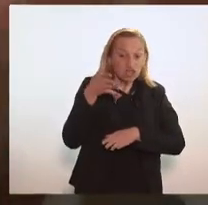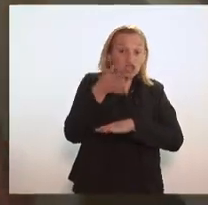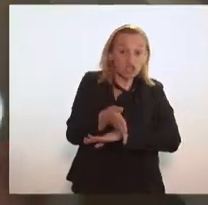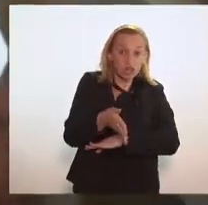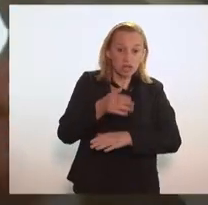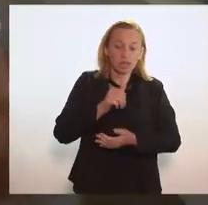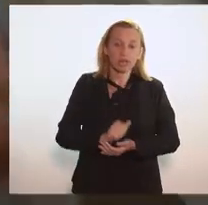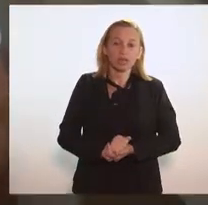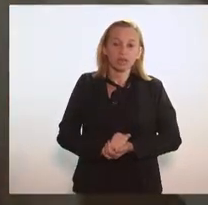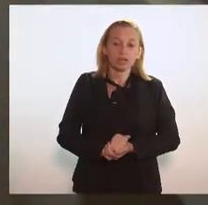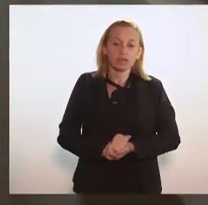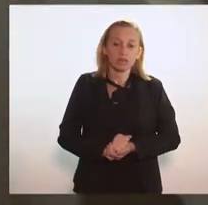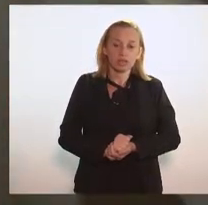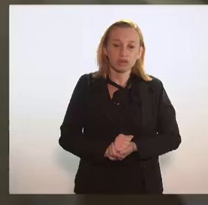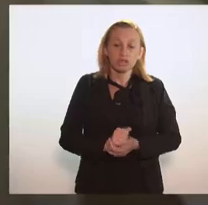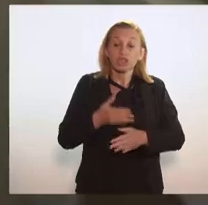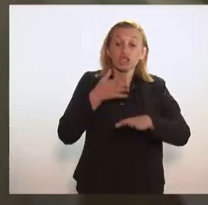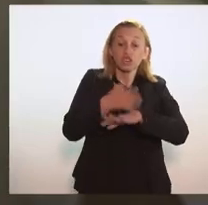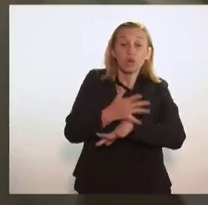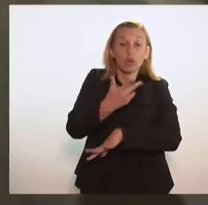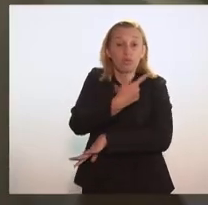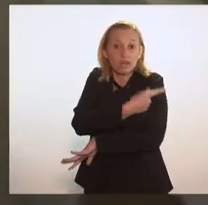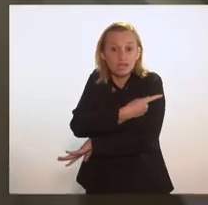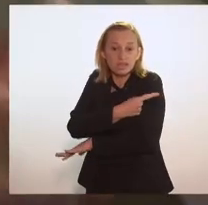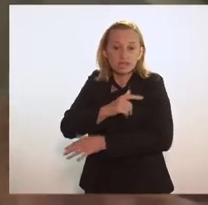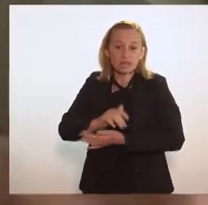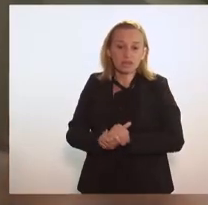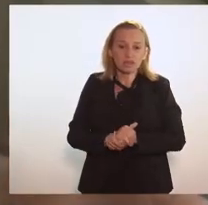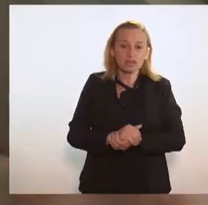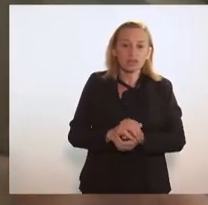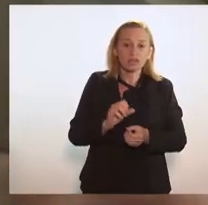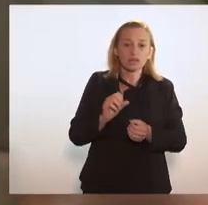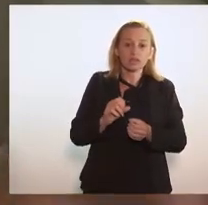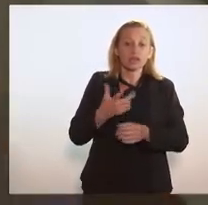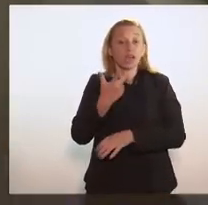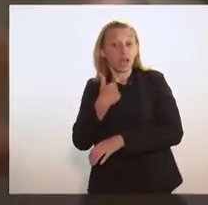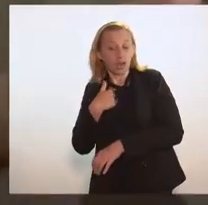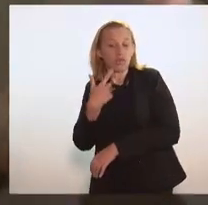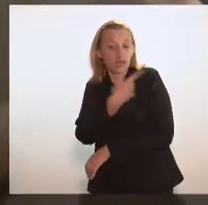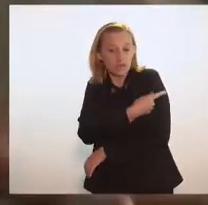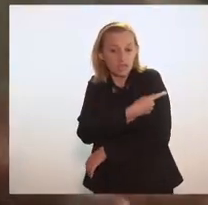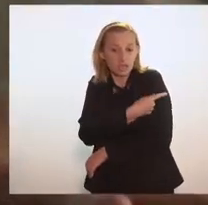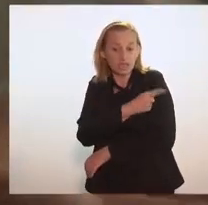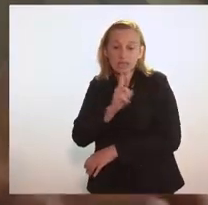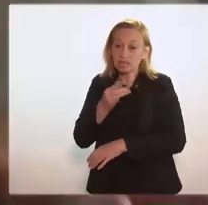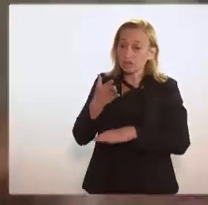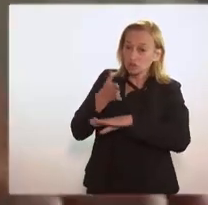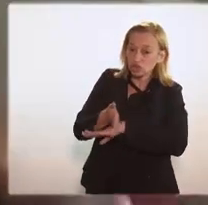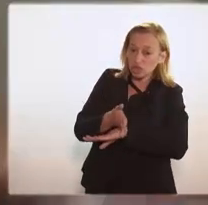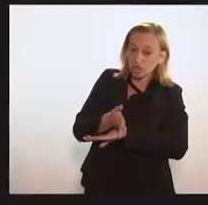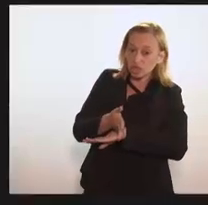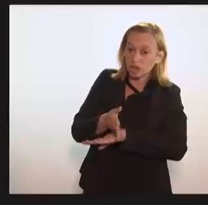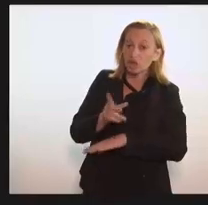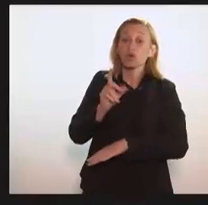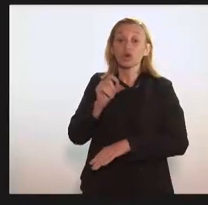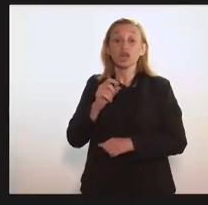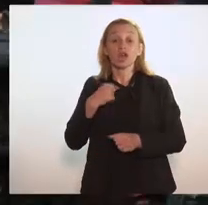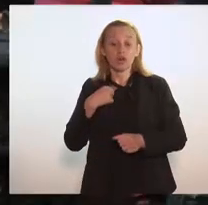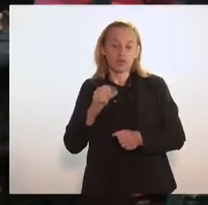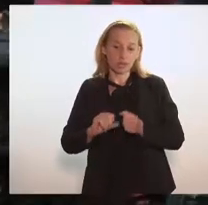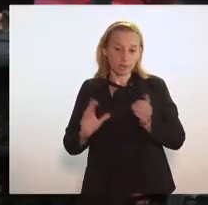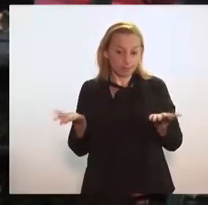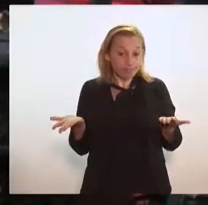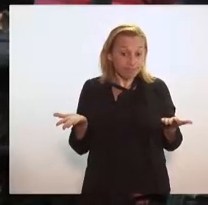prefeitos falou assim chegou vai cima eu fácil Se não chega tempo tá dentro do Velozes